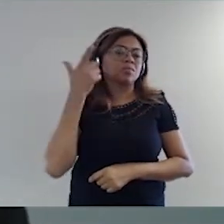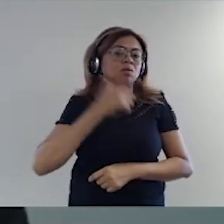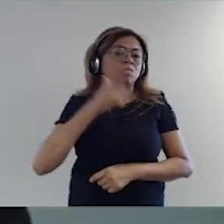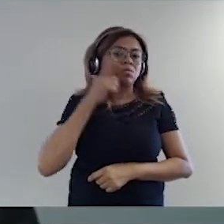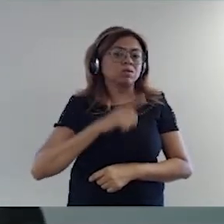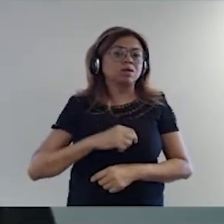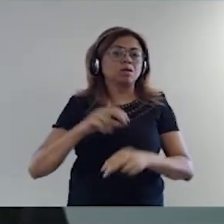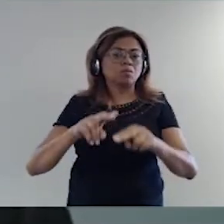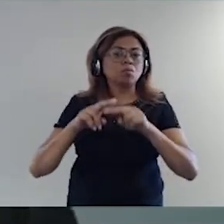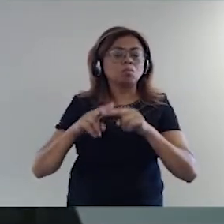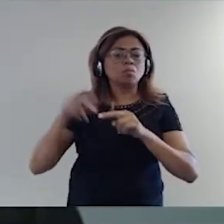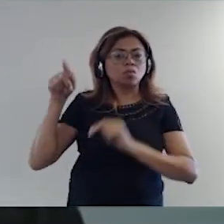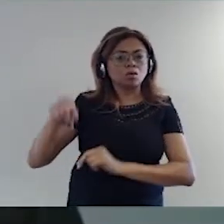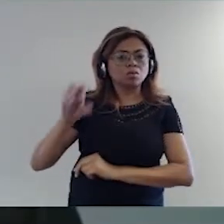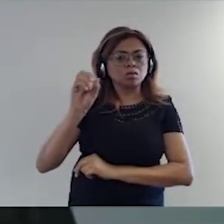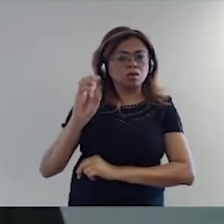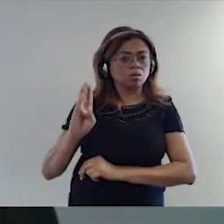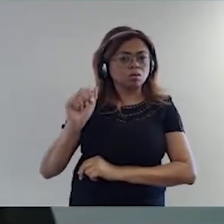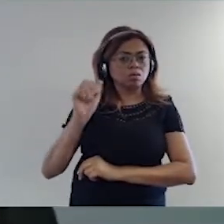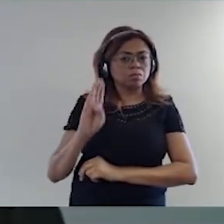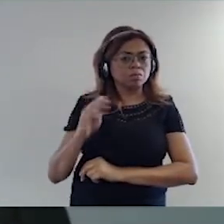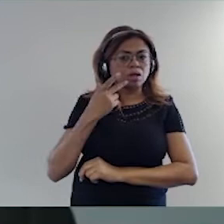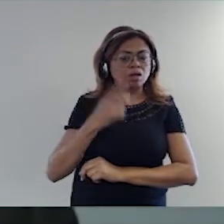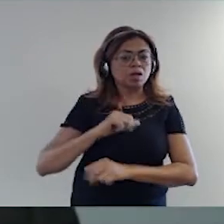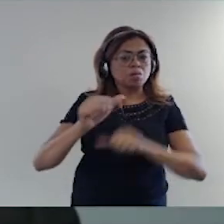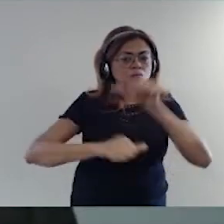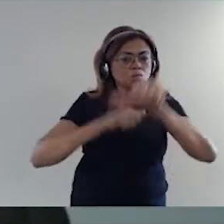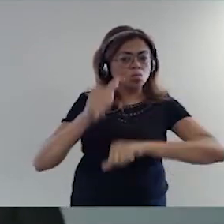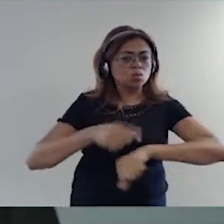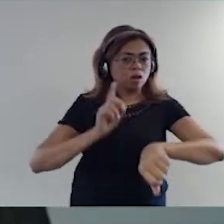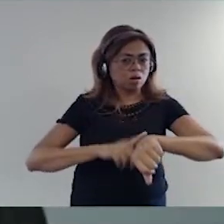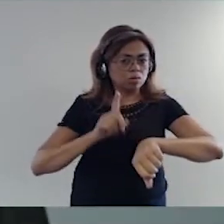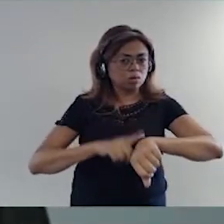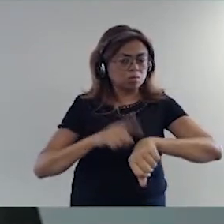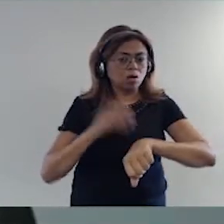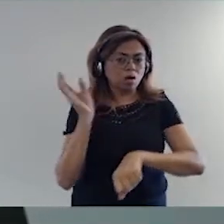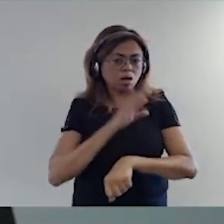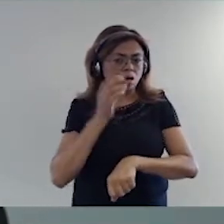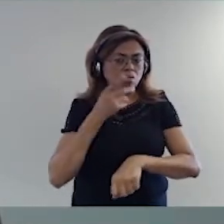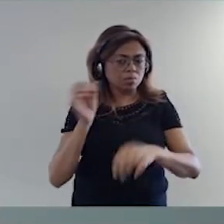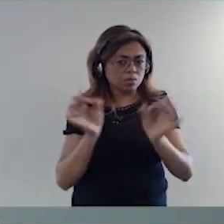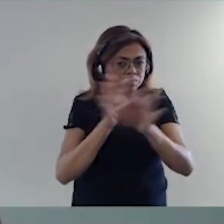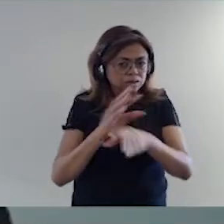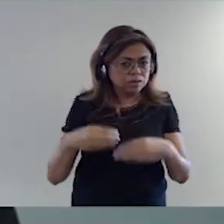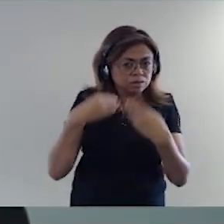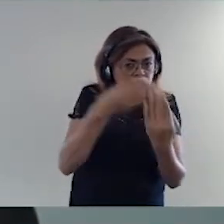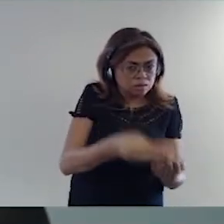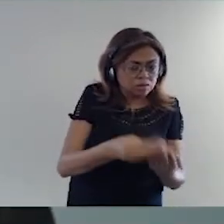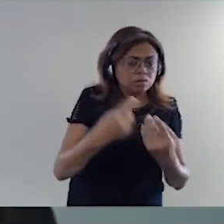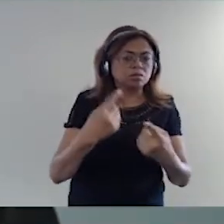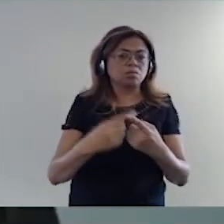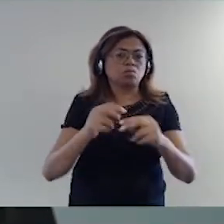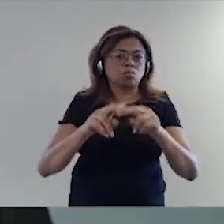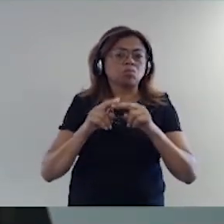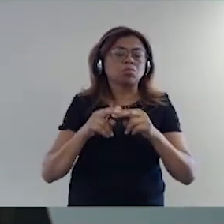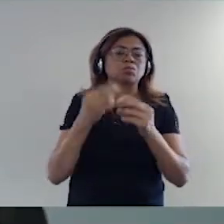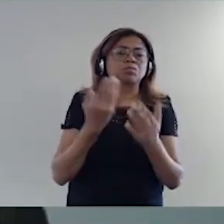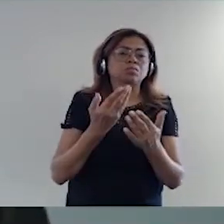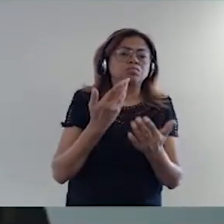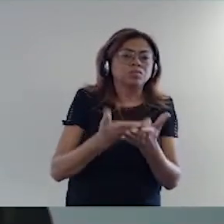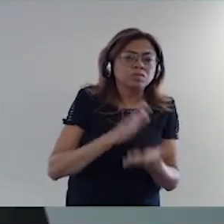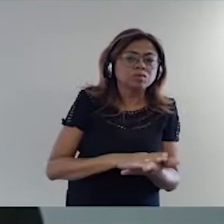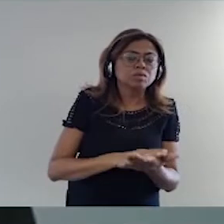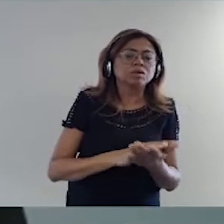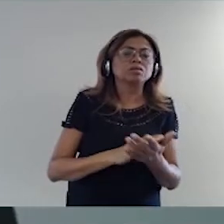ordem, garantir a suspensão dos prazos através do mero peticionamento que ocorre por conta da interpretação do parágrafo 3º, do